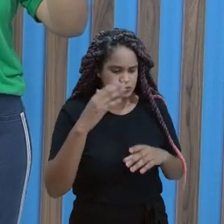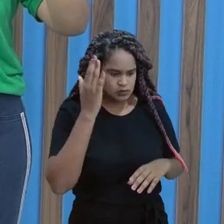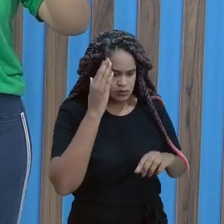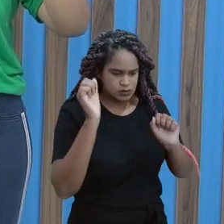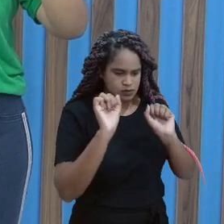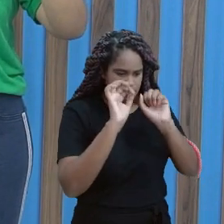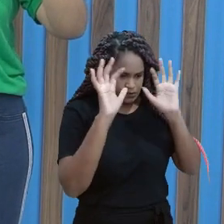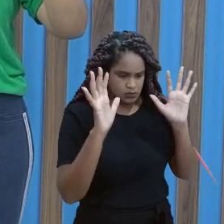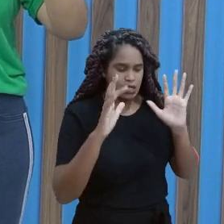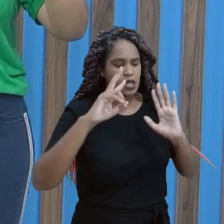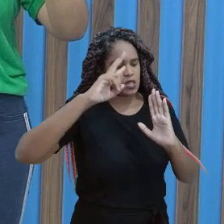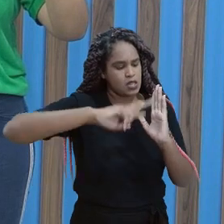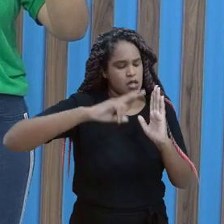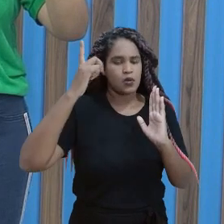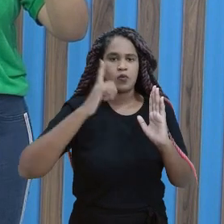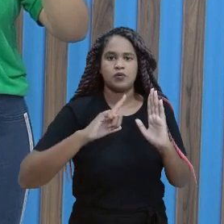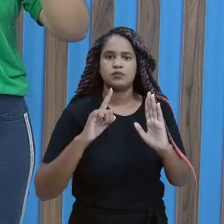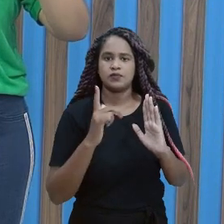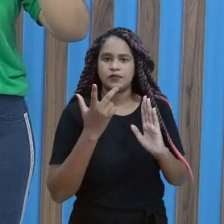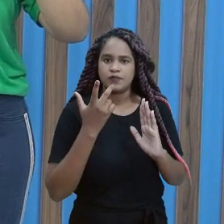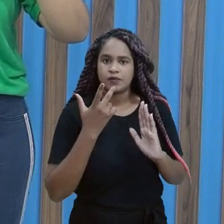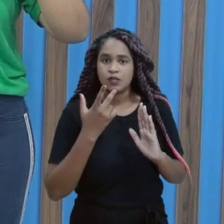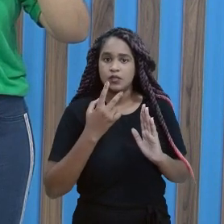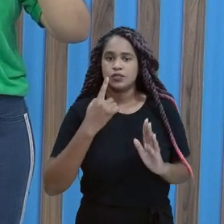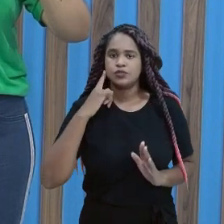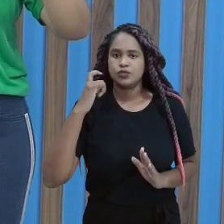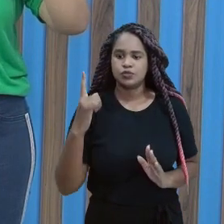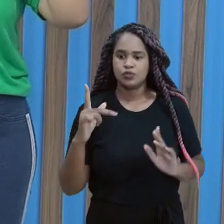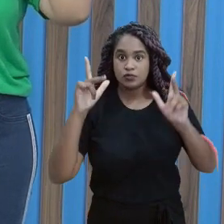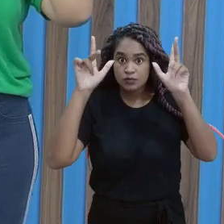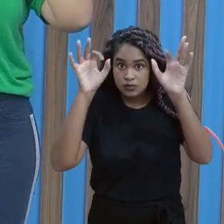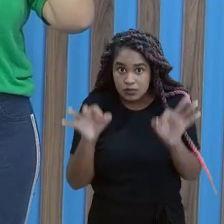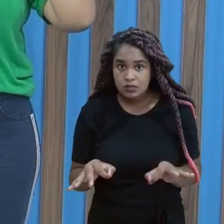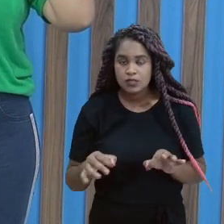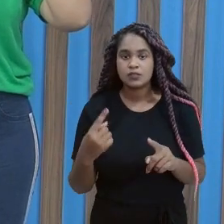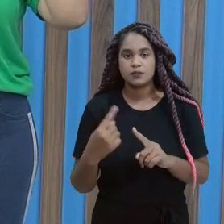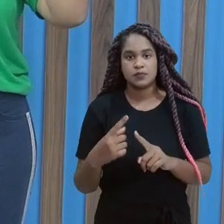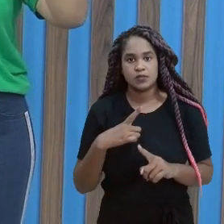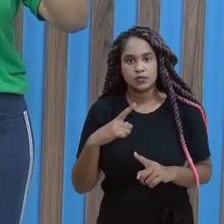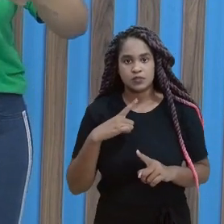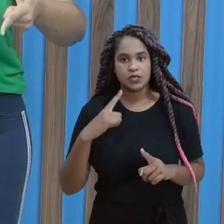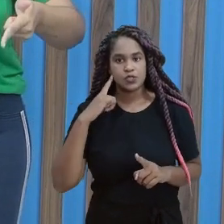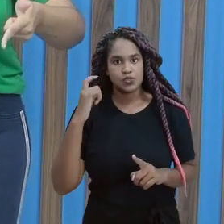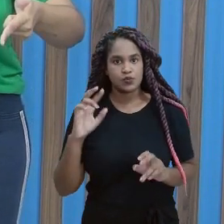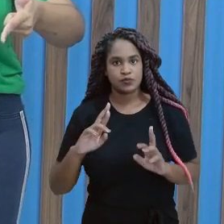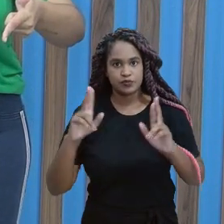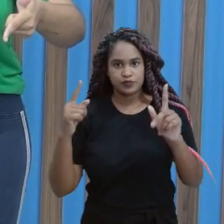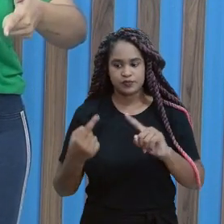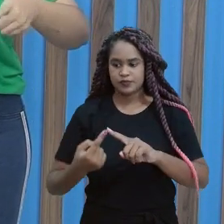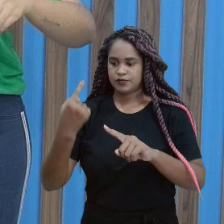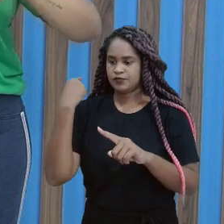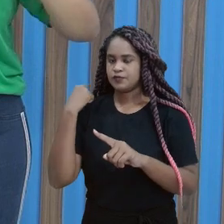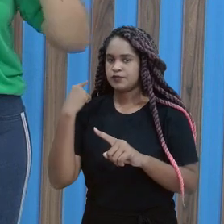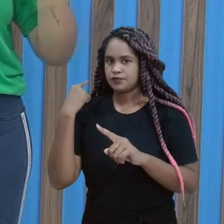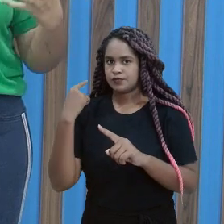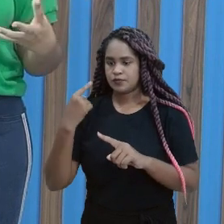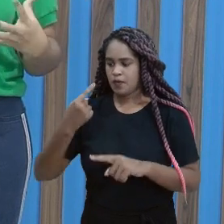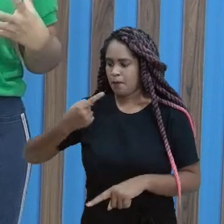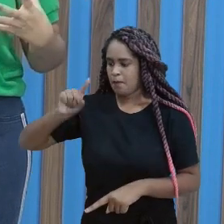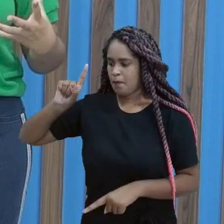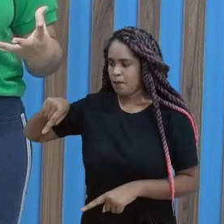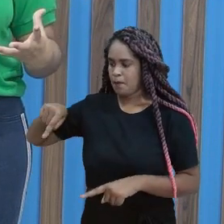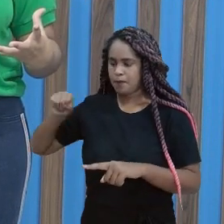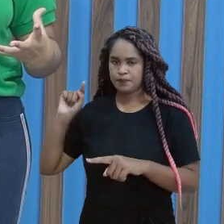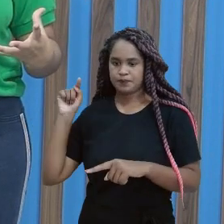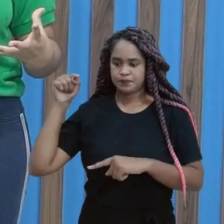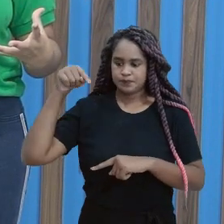ler dando a entonação correta, né? Porque há a diferença de eu dizer pôde para pode, tá certo? O som